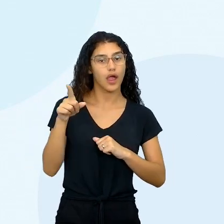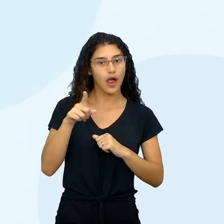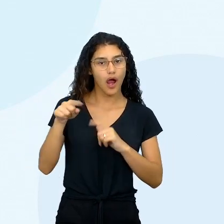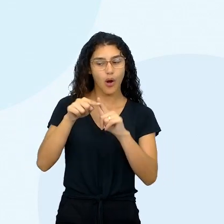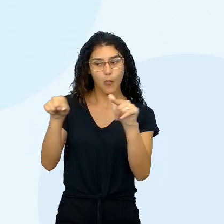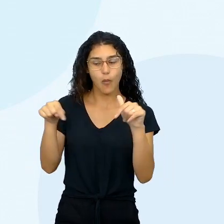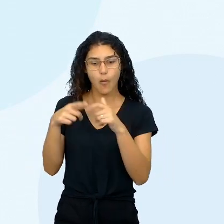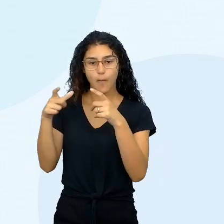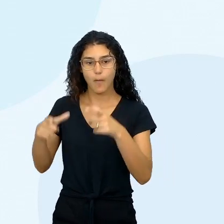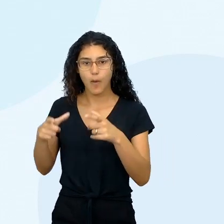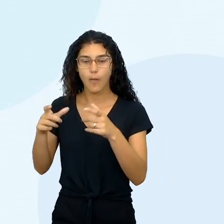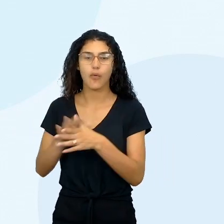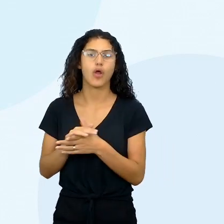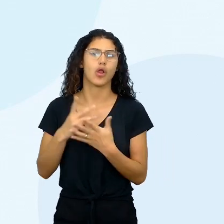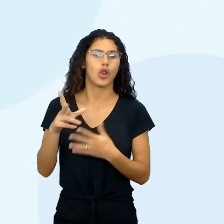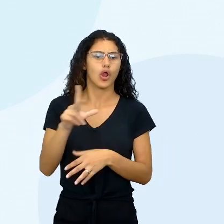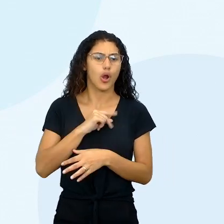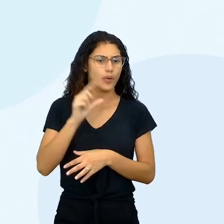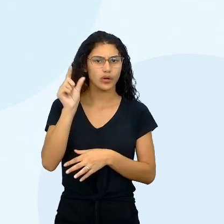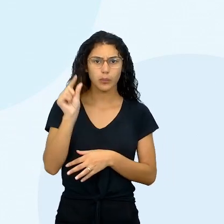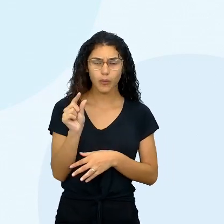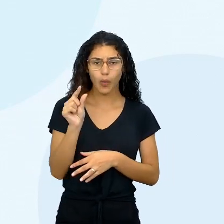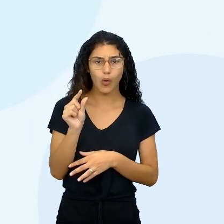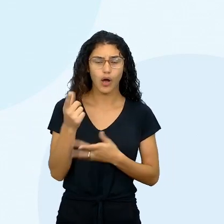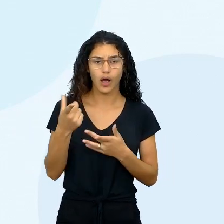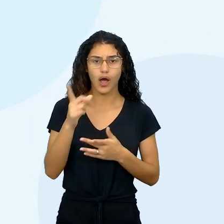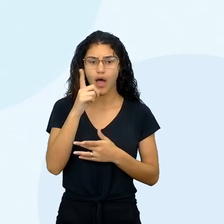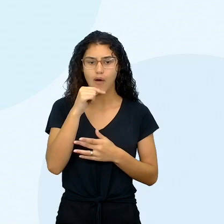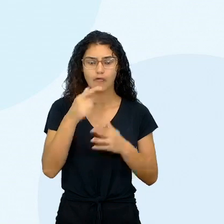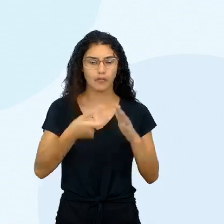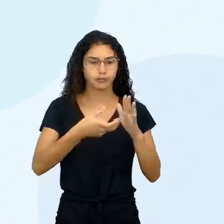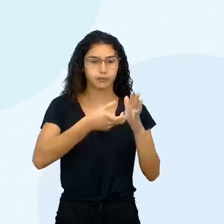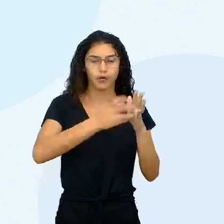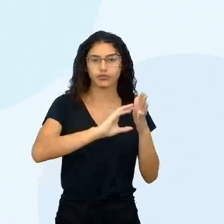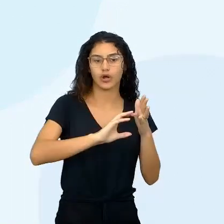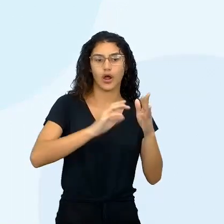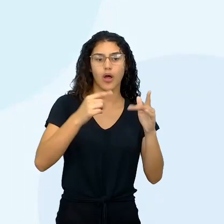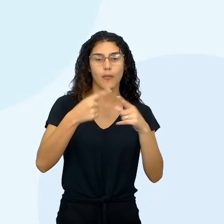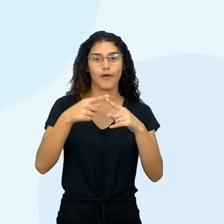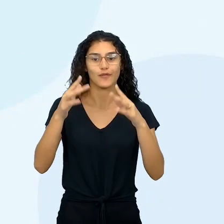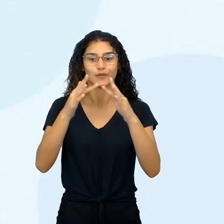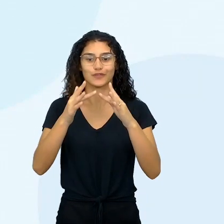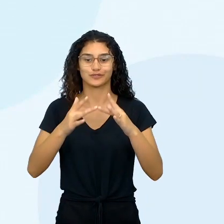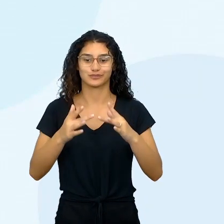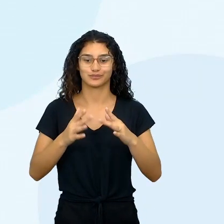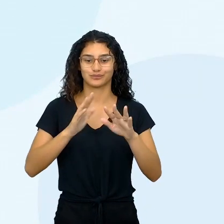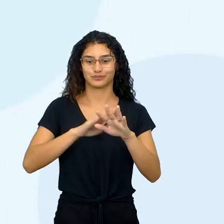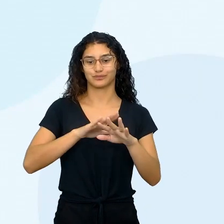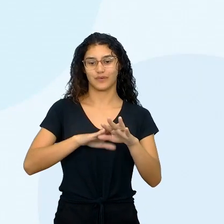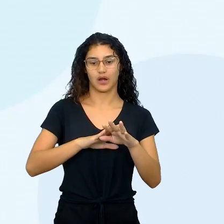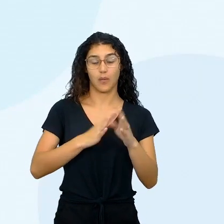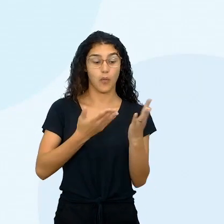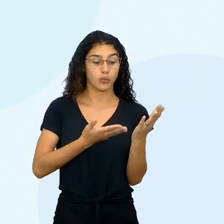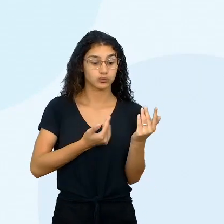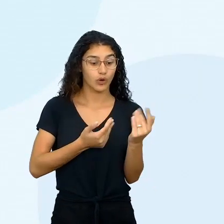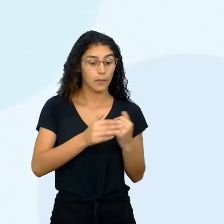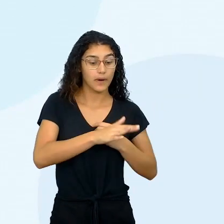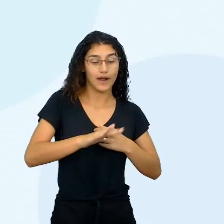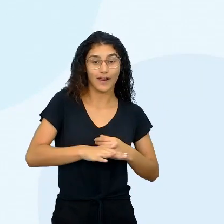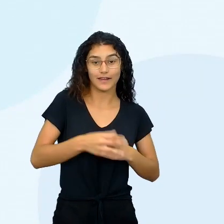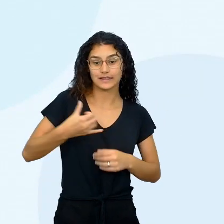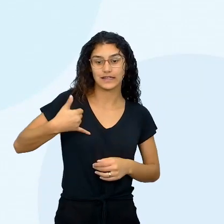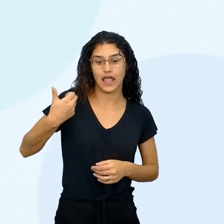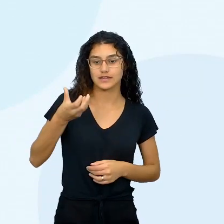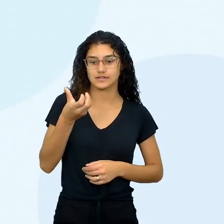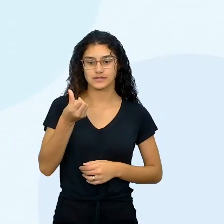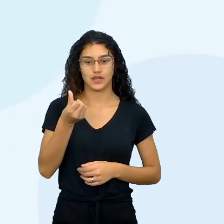mas tem pouquíssima água, vamos fechar logo o chuveiro. Olha, isso é uma conexão feita para um jovem, para uma criança de